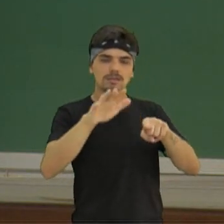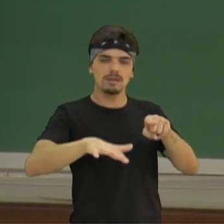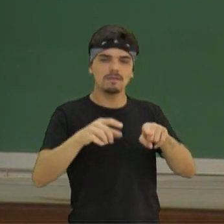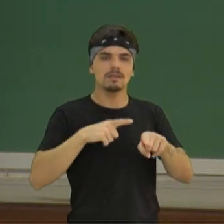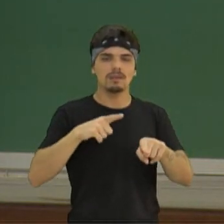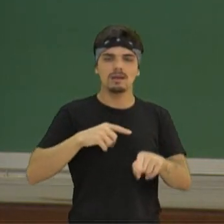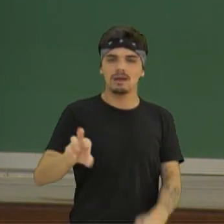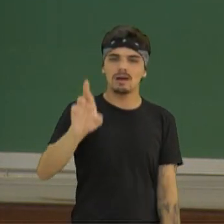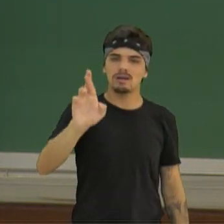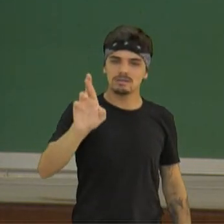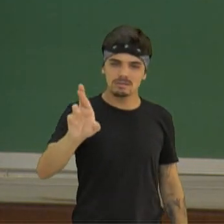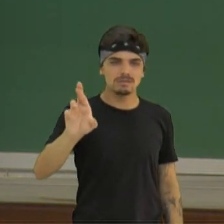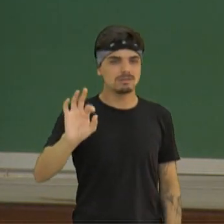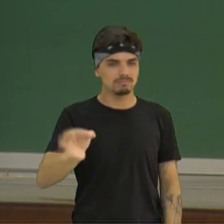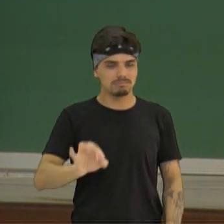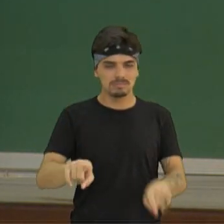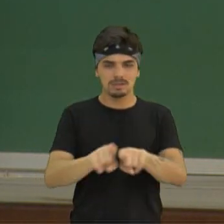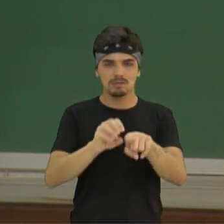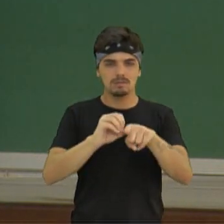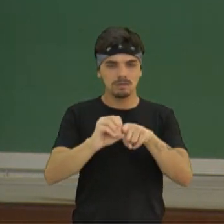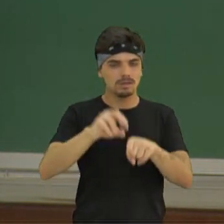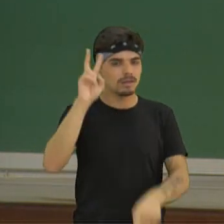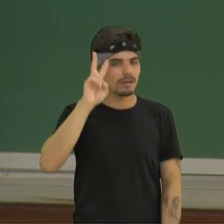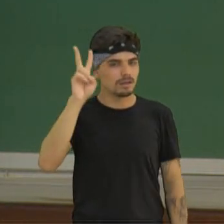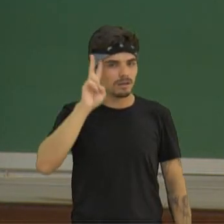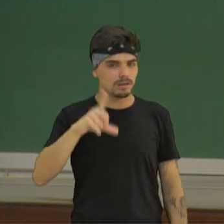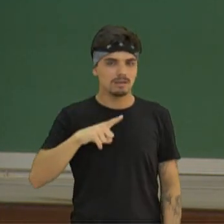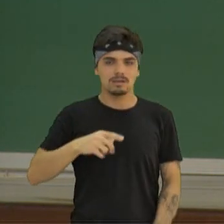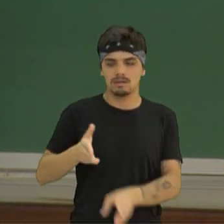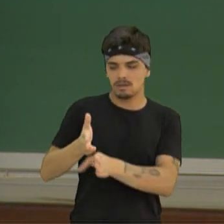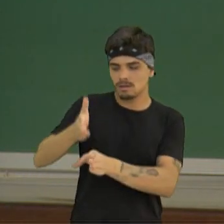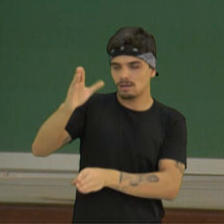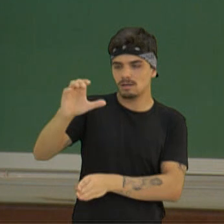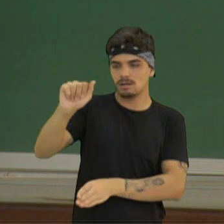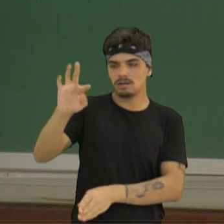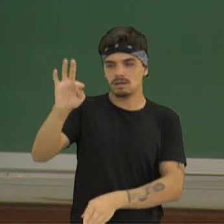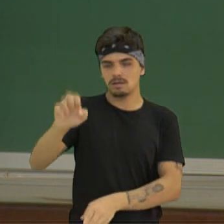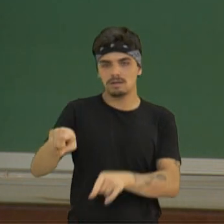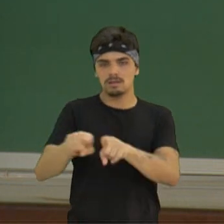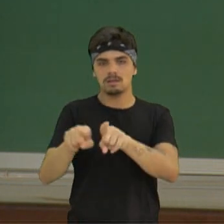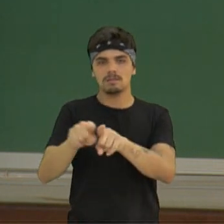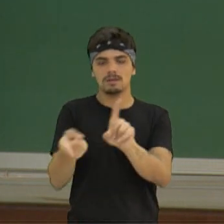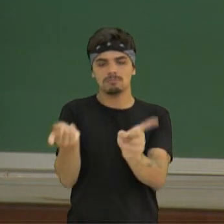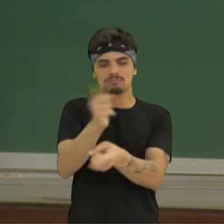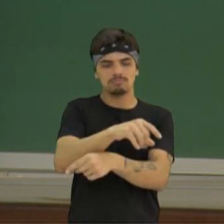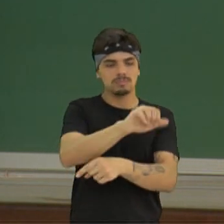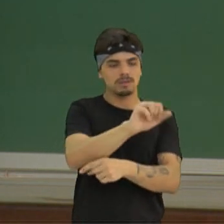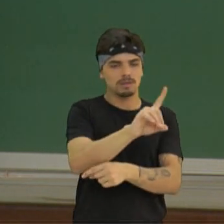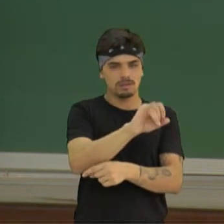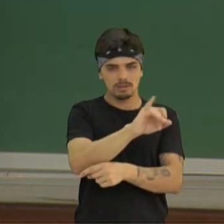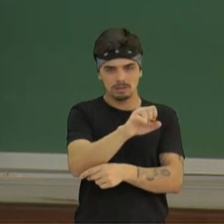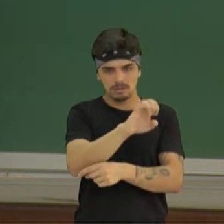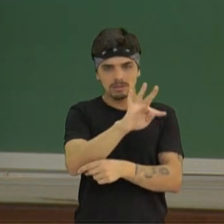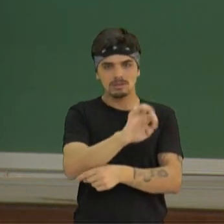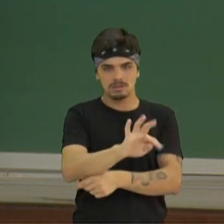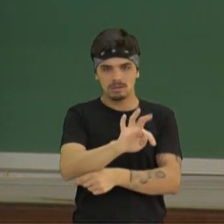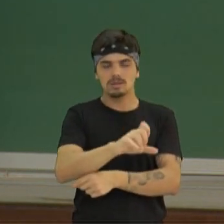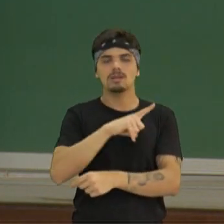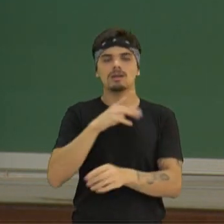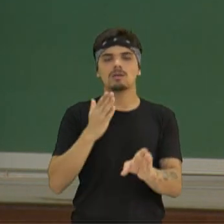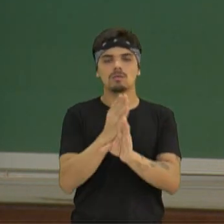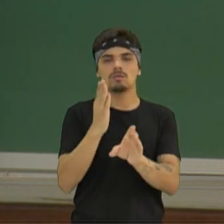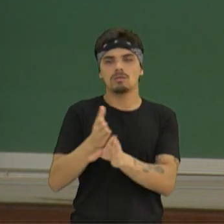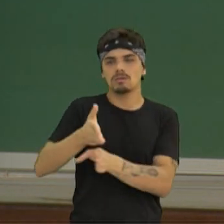essa razão, né? A tangente, lembra cateto oposto sobre cateto adjacente? Aqui a gente usa o